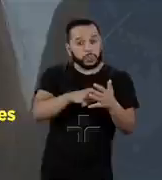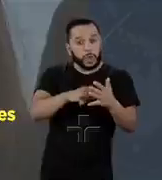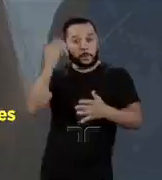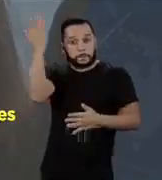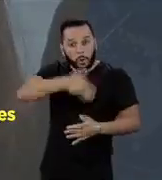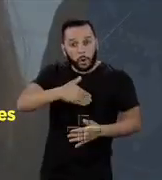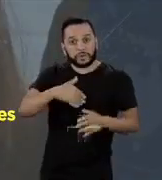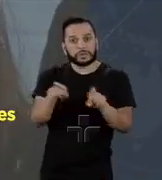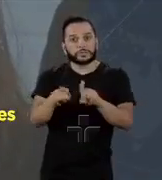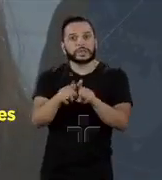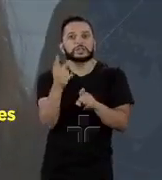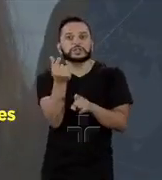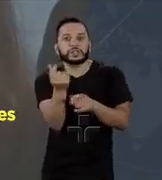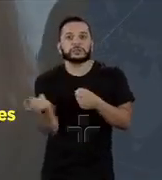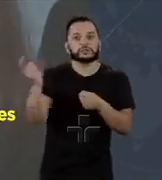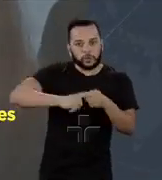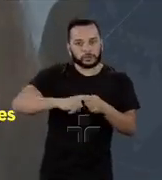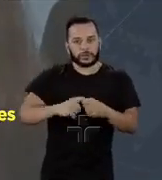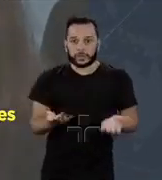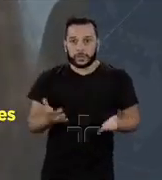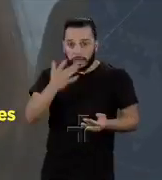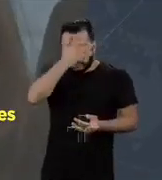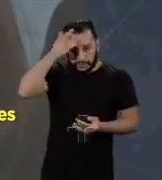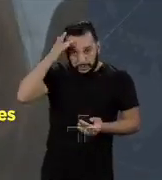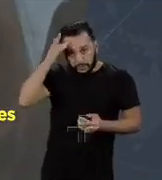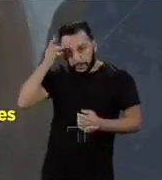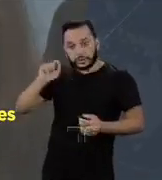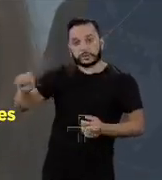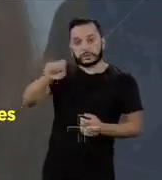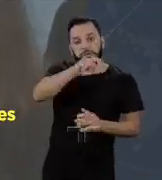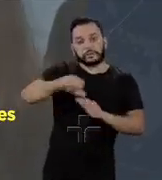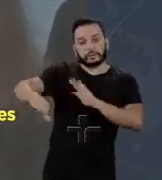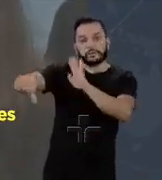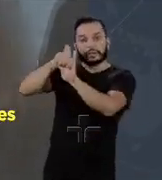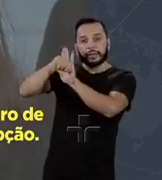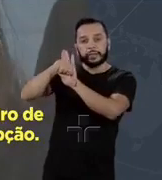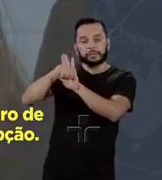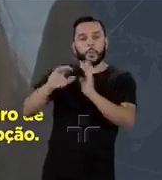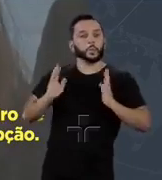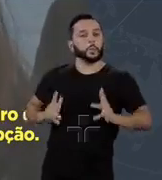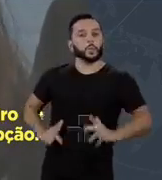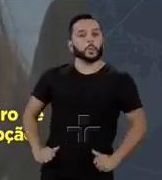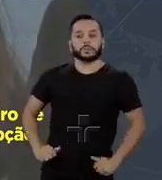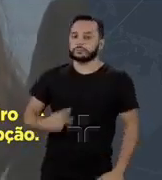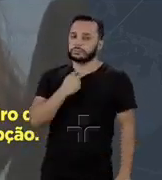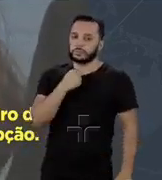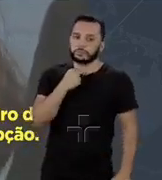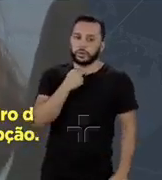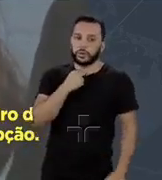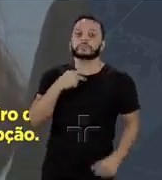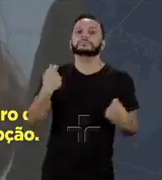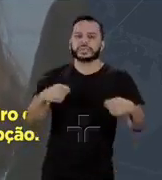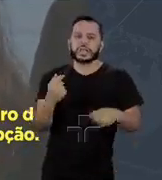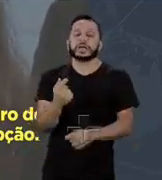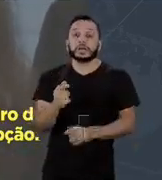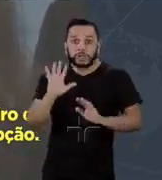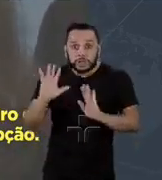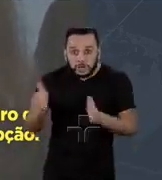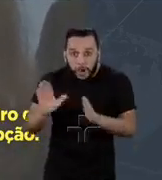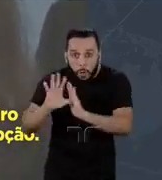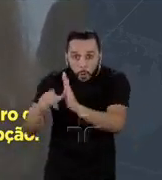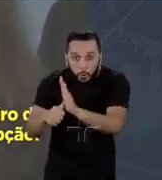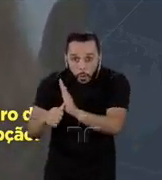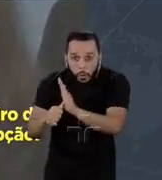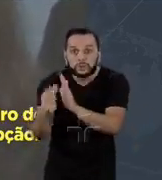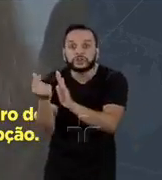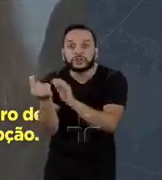dinheiro. Porque as pessoas que cometeram esses crimes não podem ficar impunes, sem devolver aos cofres públicos o